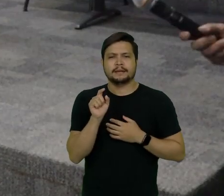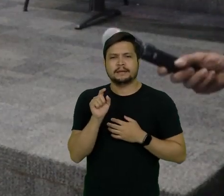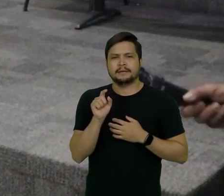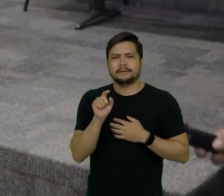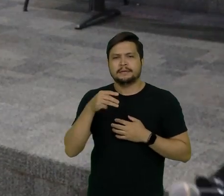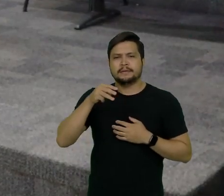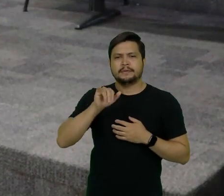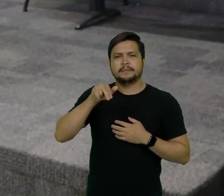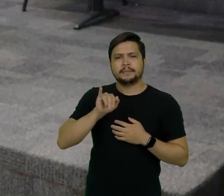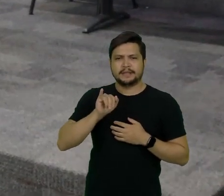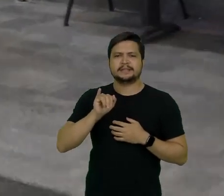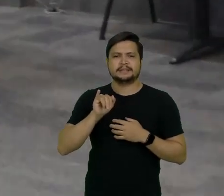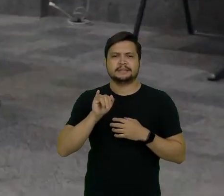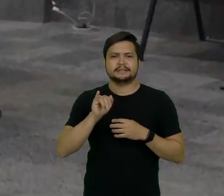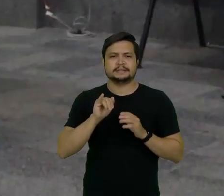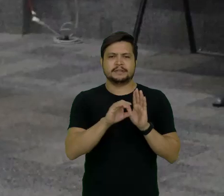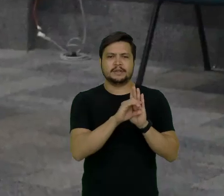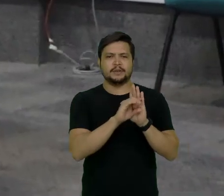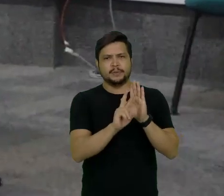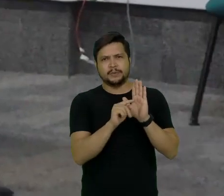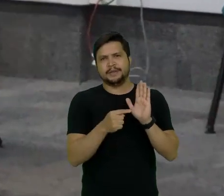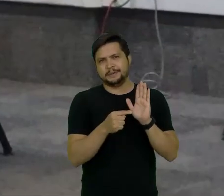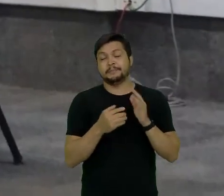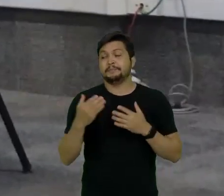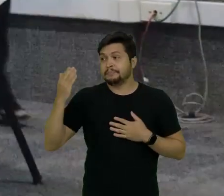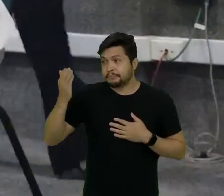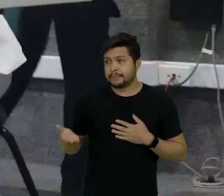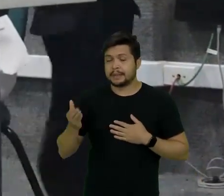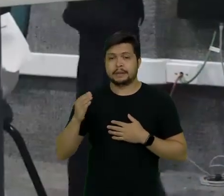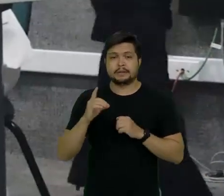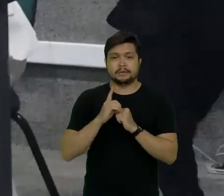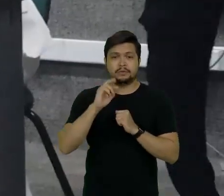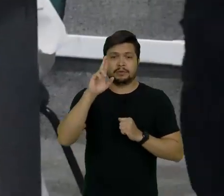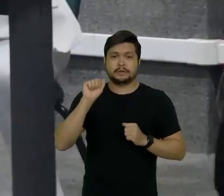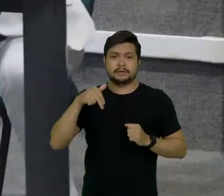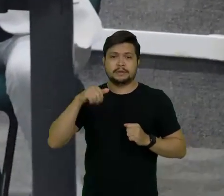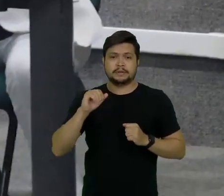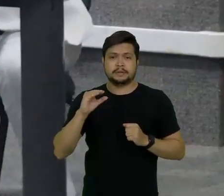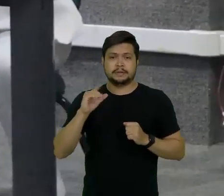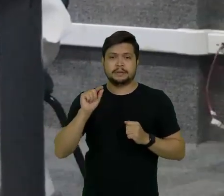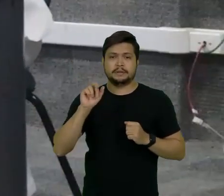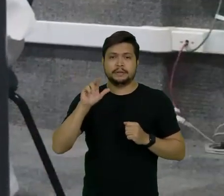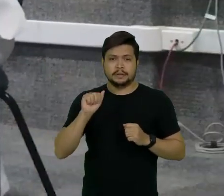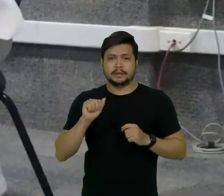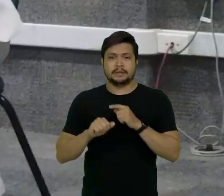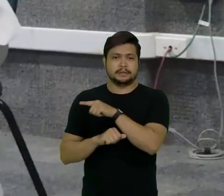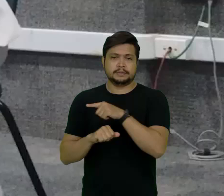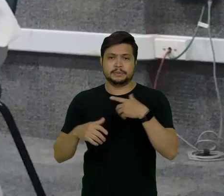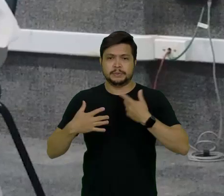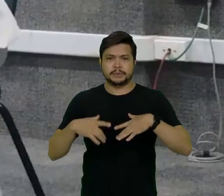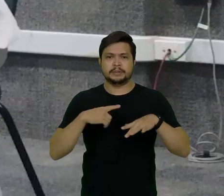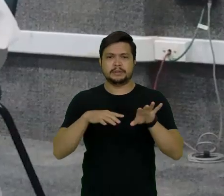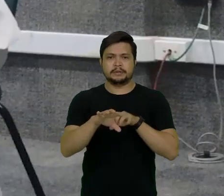Vou falar brevemente aqui o mini currículo. A doutora Ana Clara é uma pessoa com